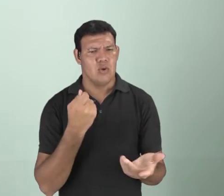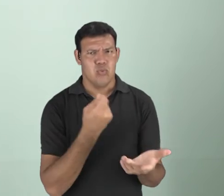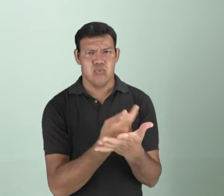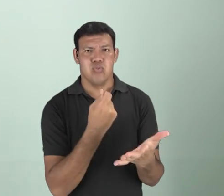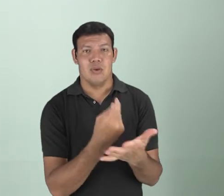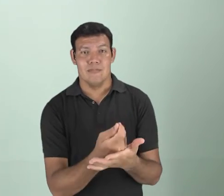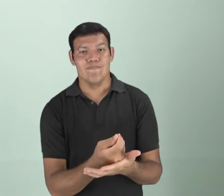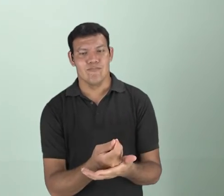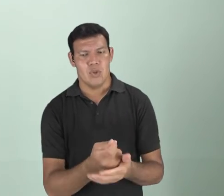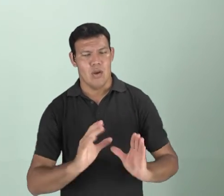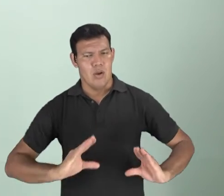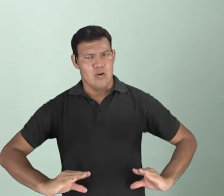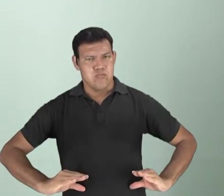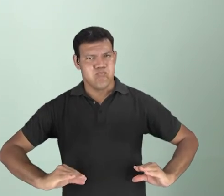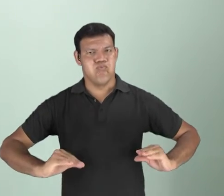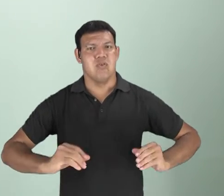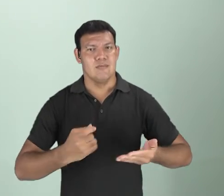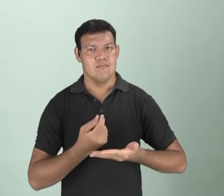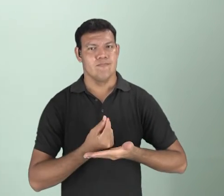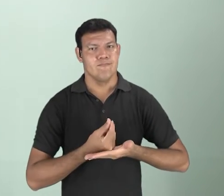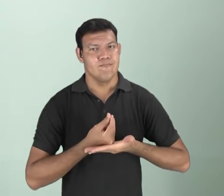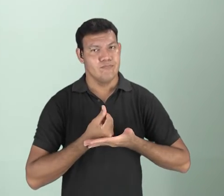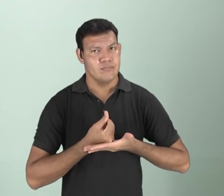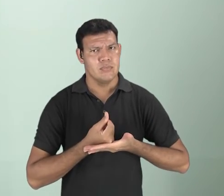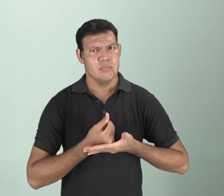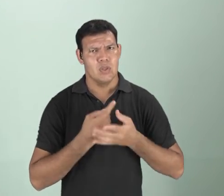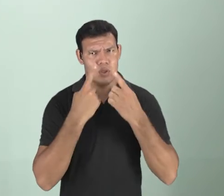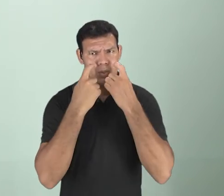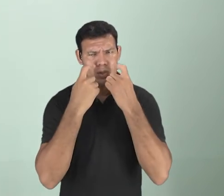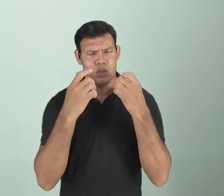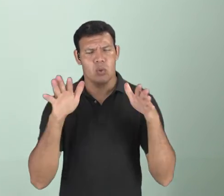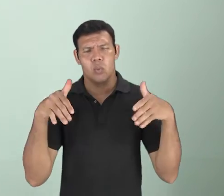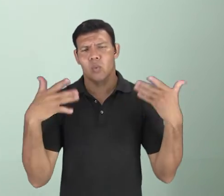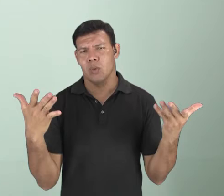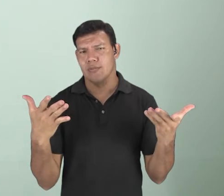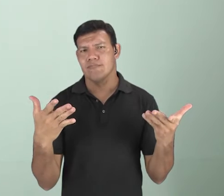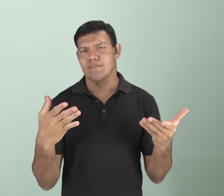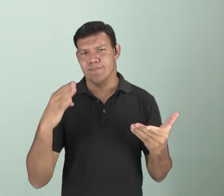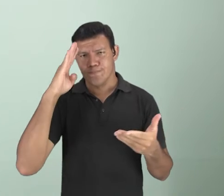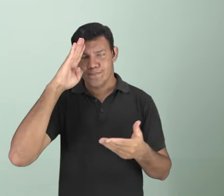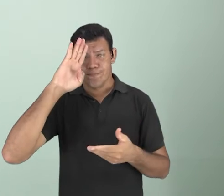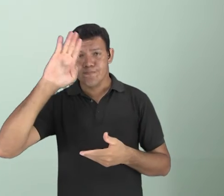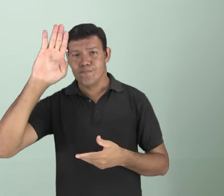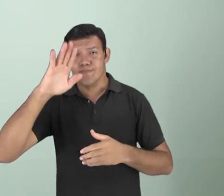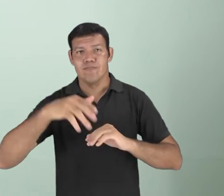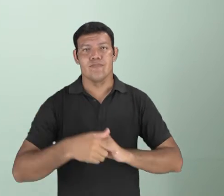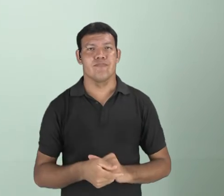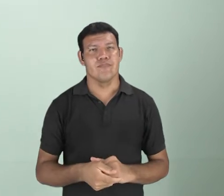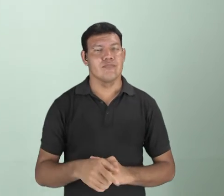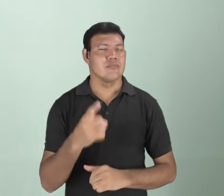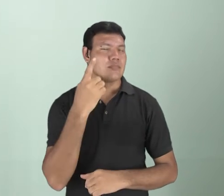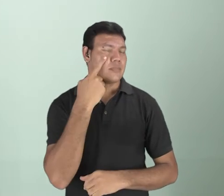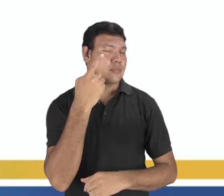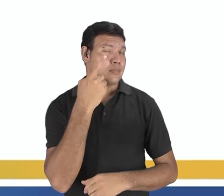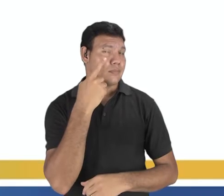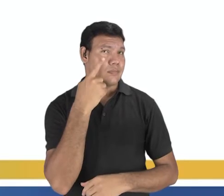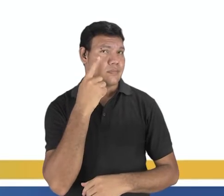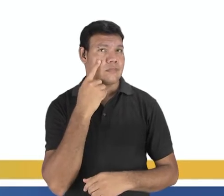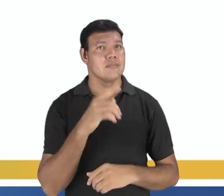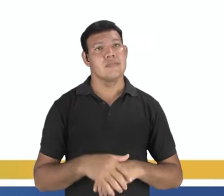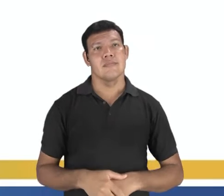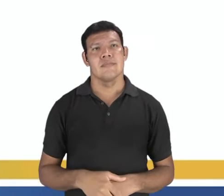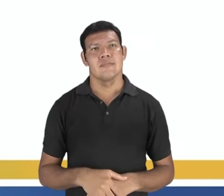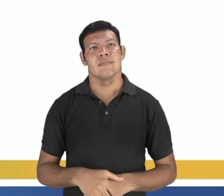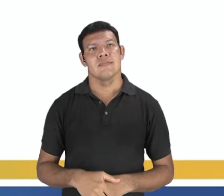interesses capitalistas. E qual o interesse capitalista primordial? Vamos visualizar novamente a imagem? É